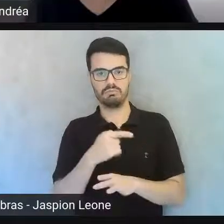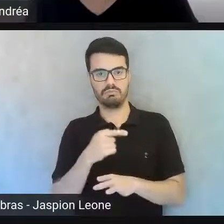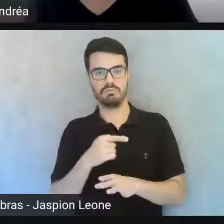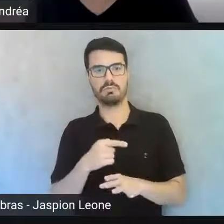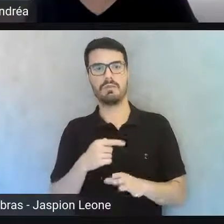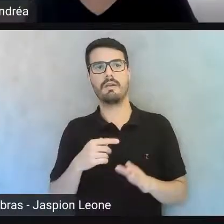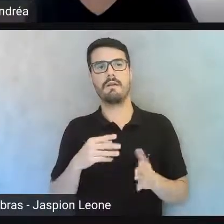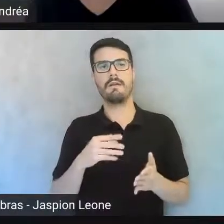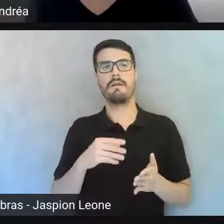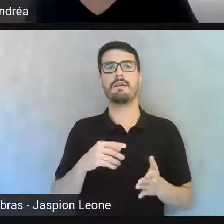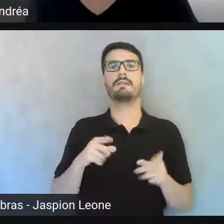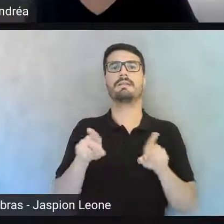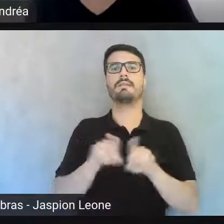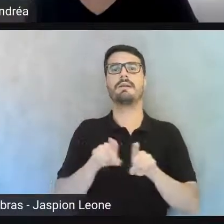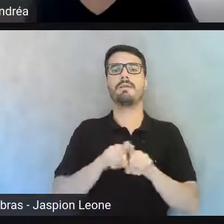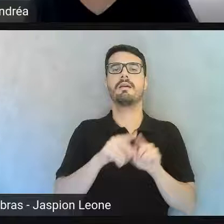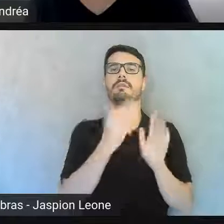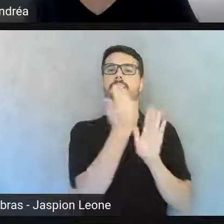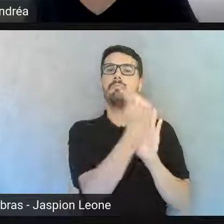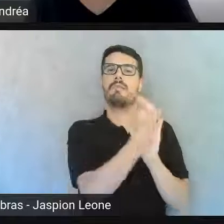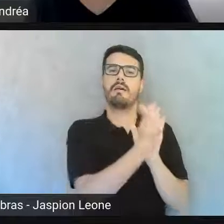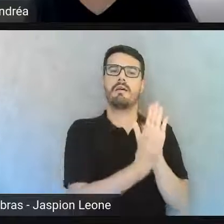faltam, por exemplo,